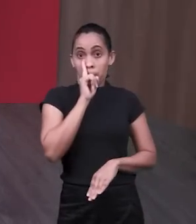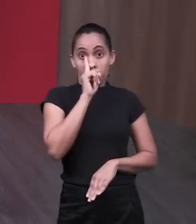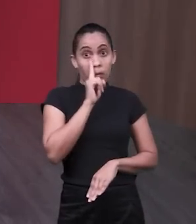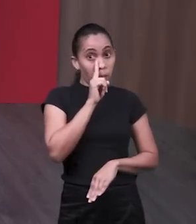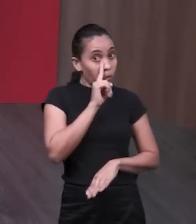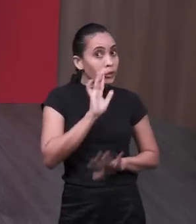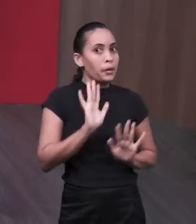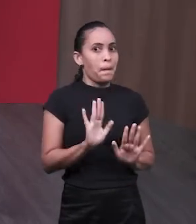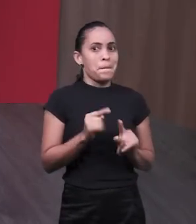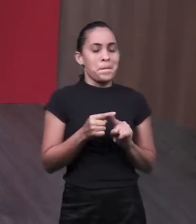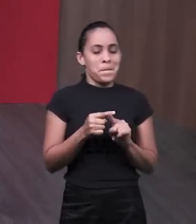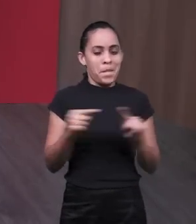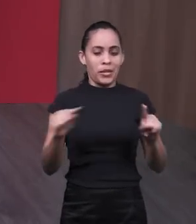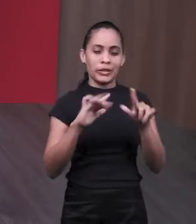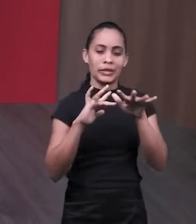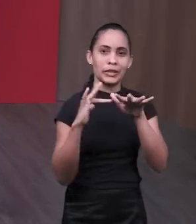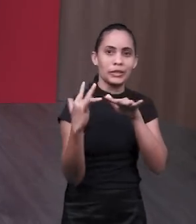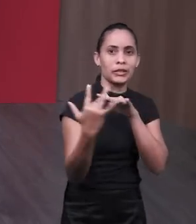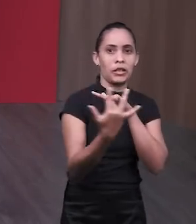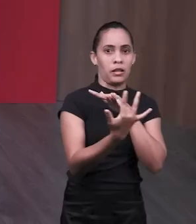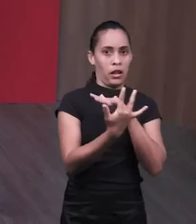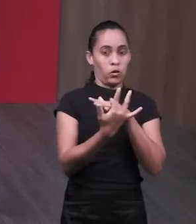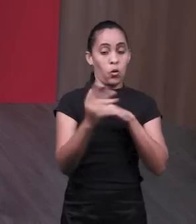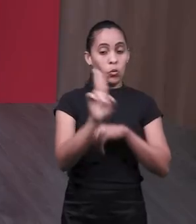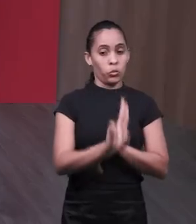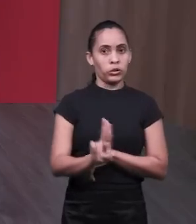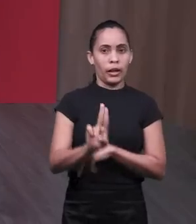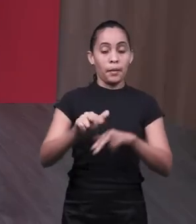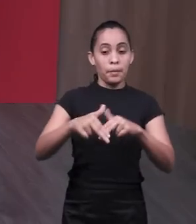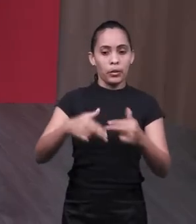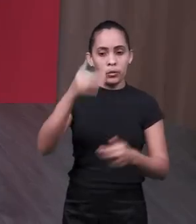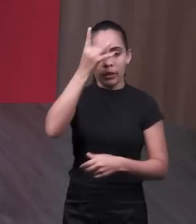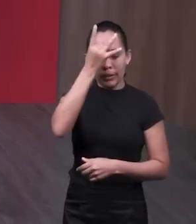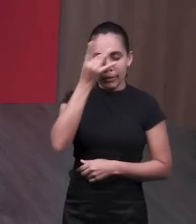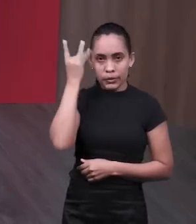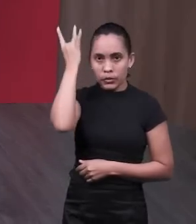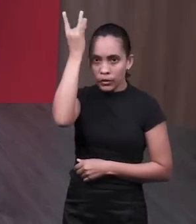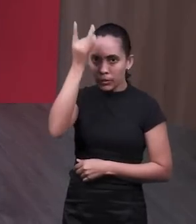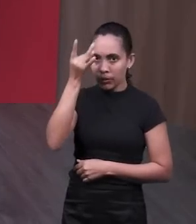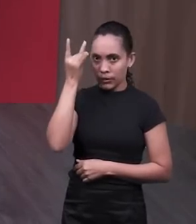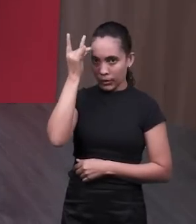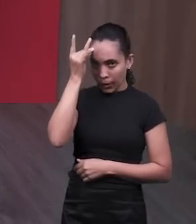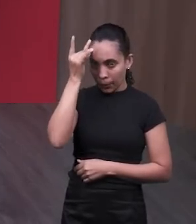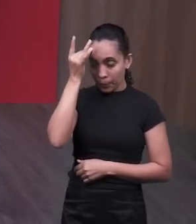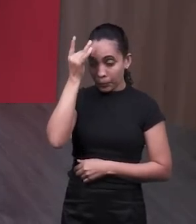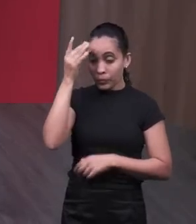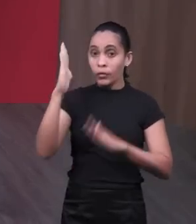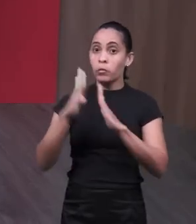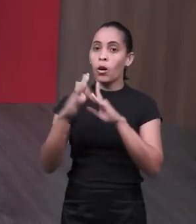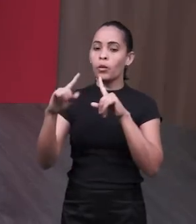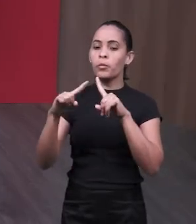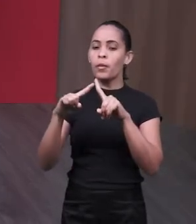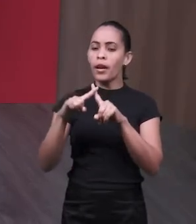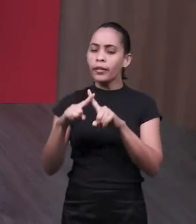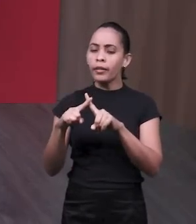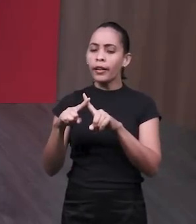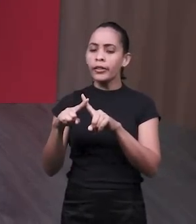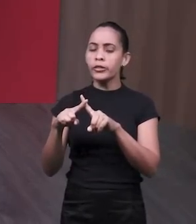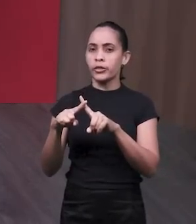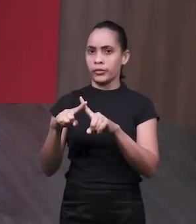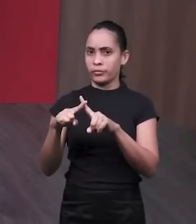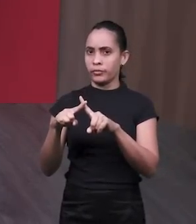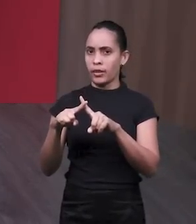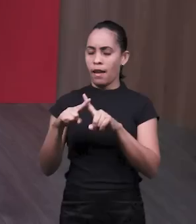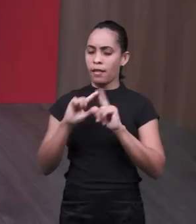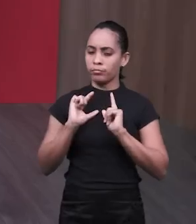ciladas e armadilhas, mas as redes sociais, quando usada no espírito, quando a igreja entra, quando os jovens